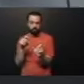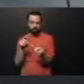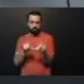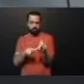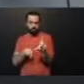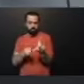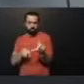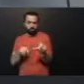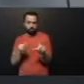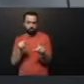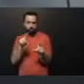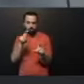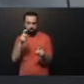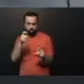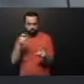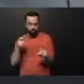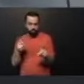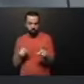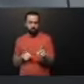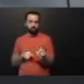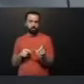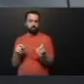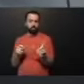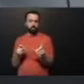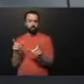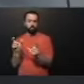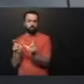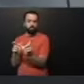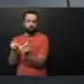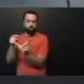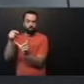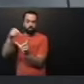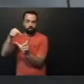página 35. Acompanha conosco.